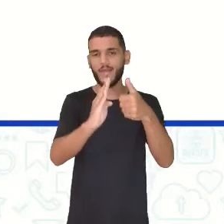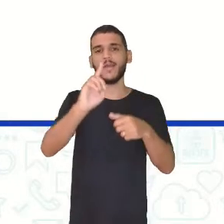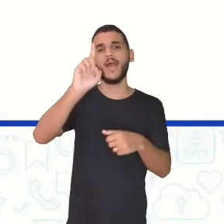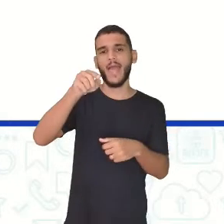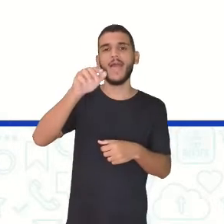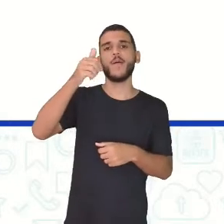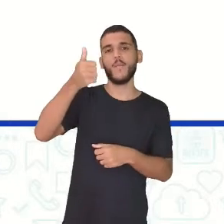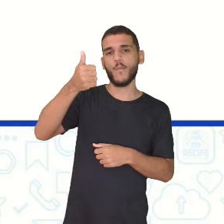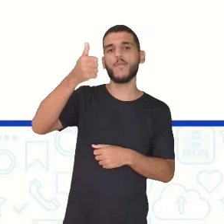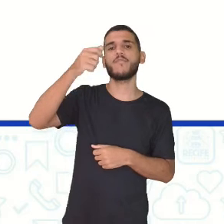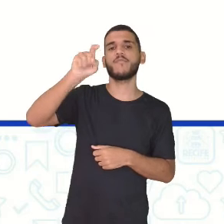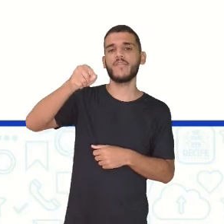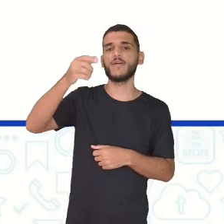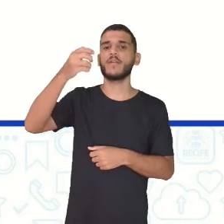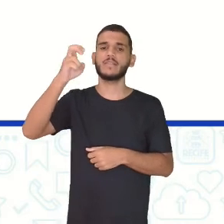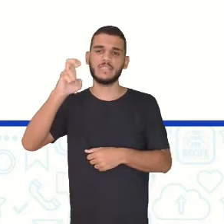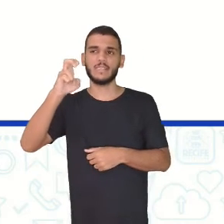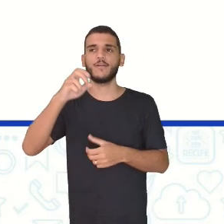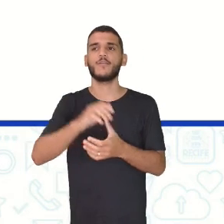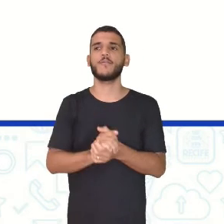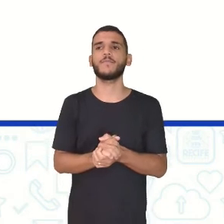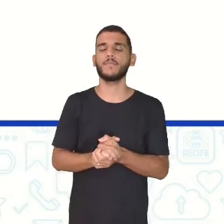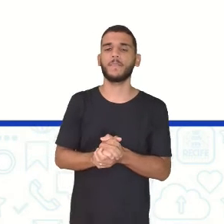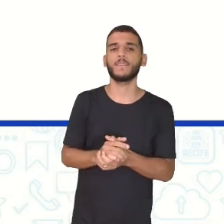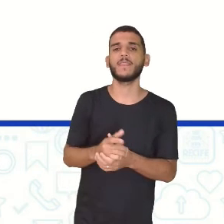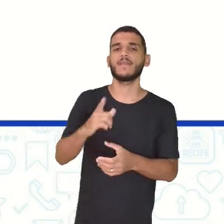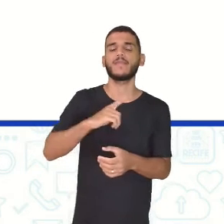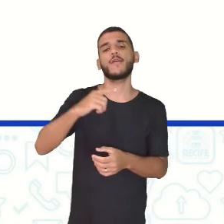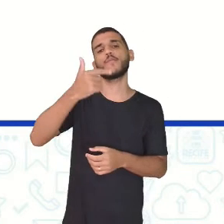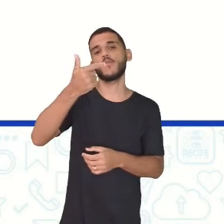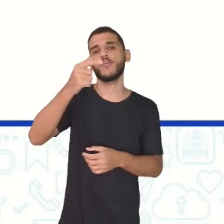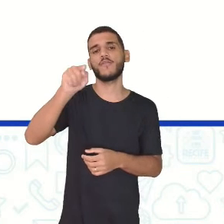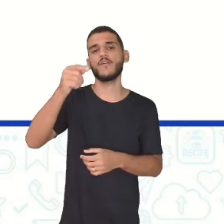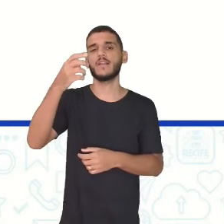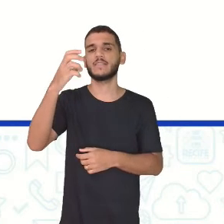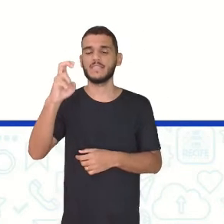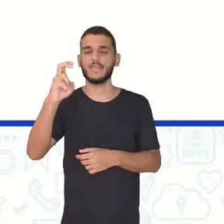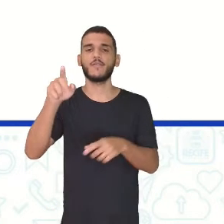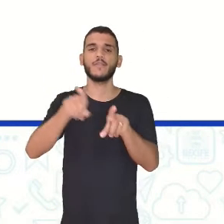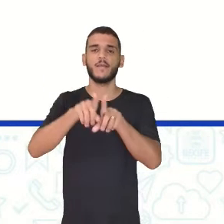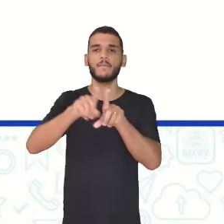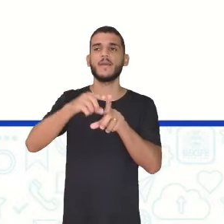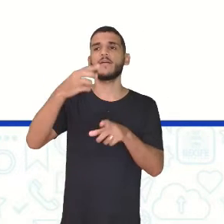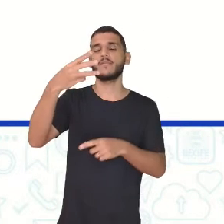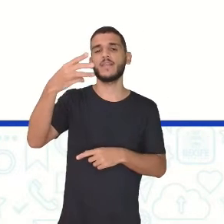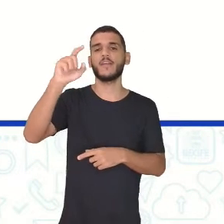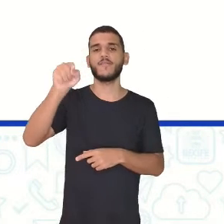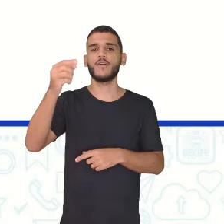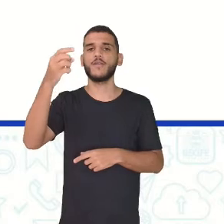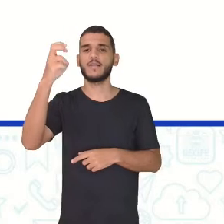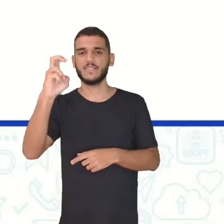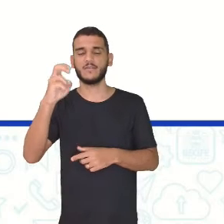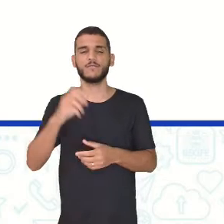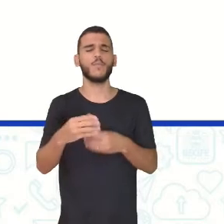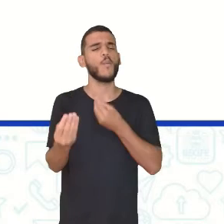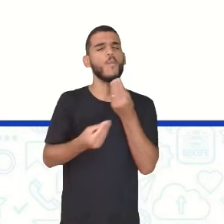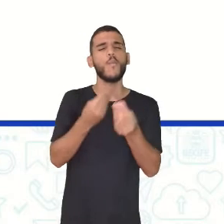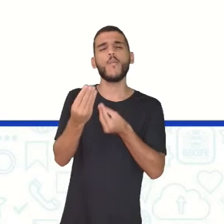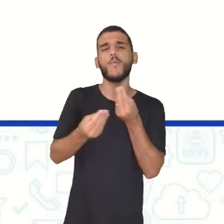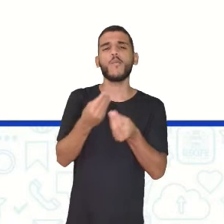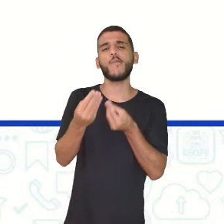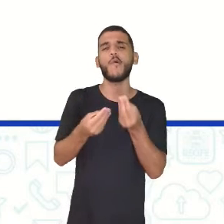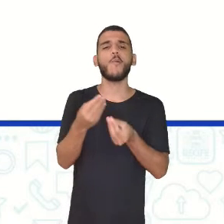aqui, ó, o 2,5, tenho aqui também o 3,5. Então, como é que a gente vai fazer esse